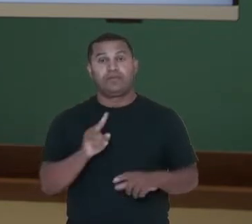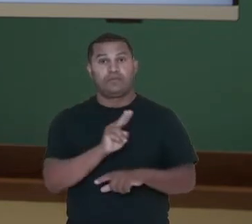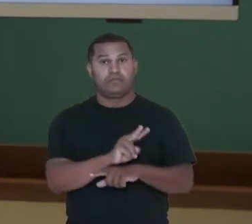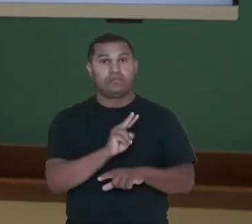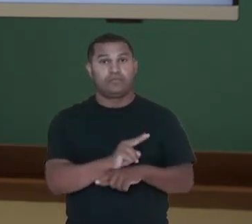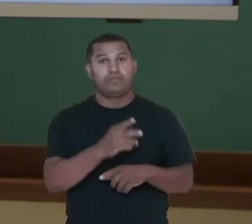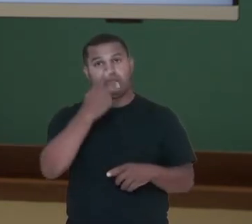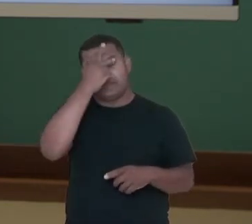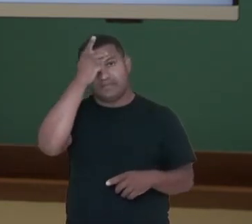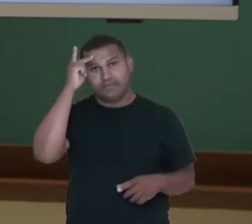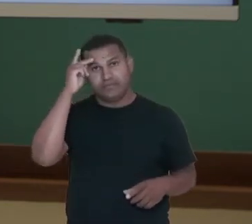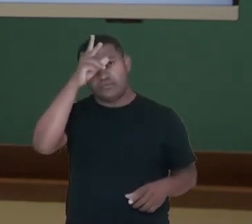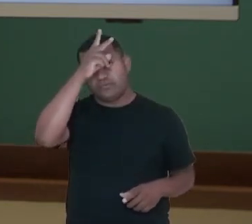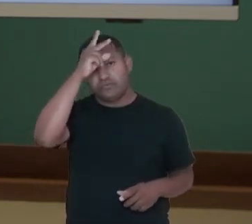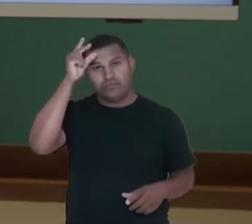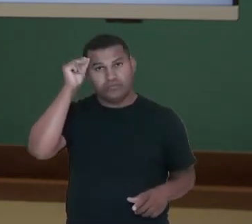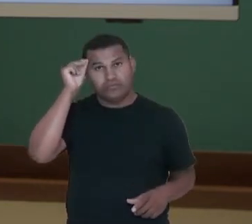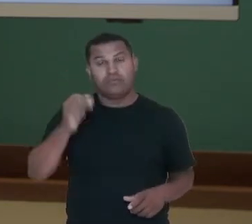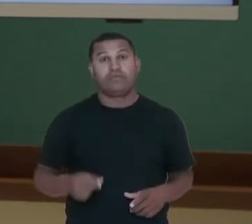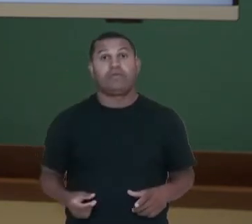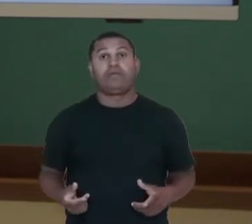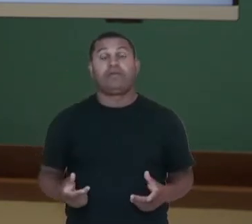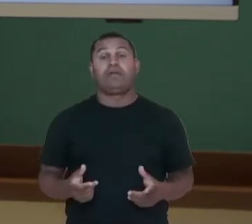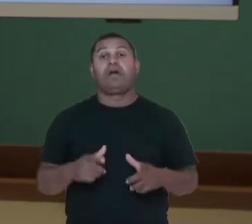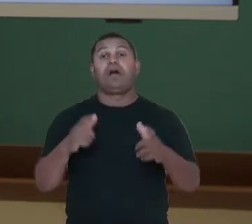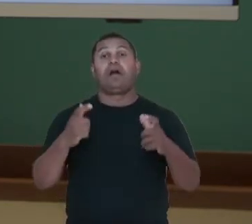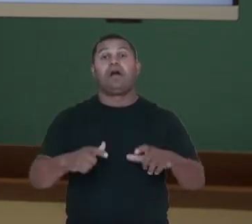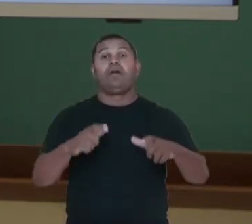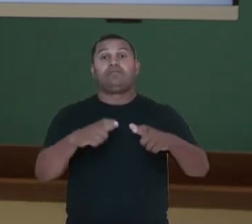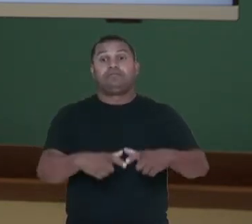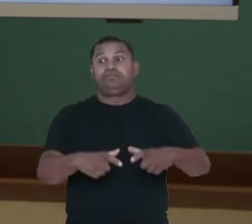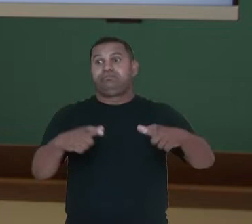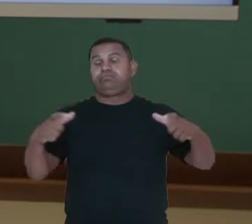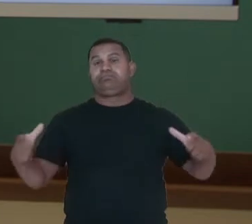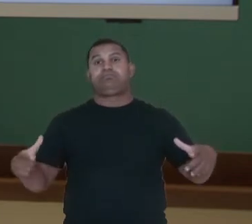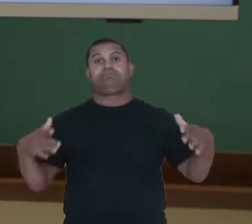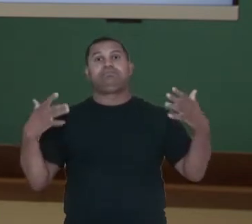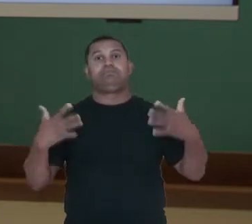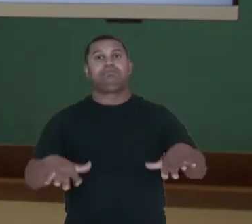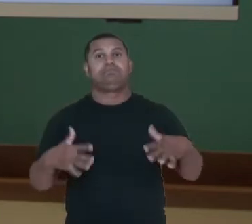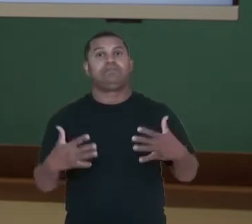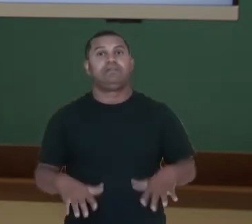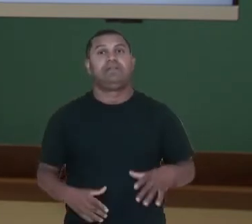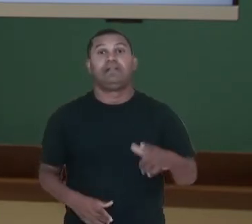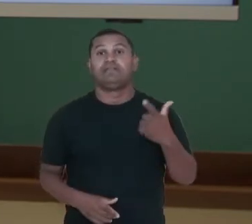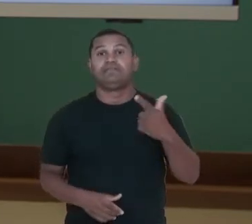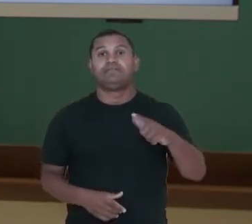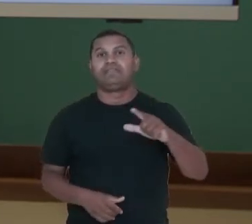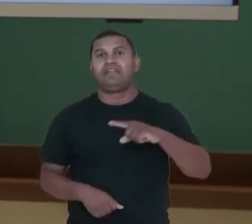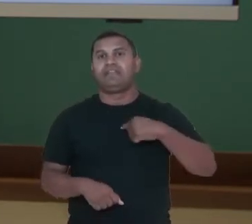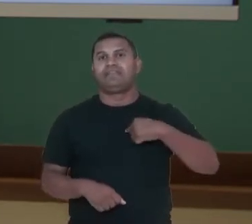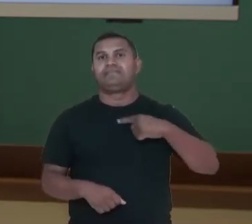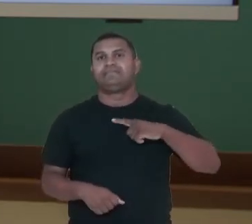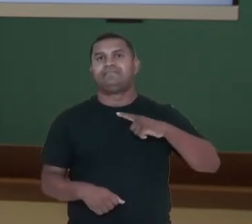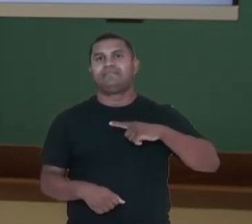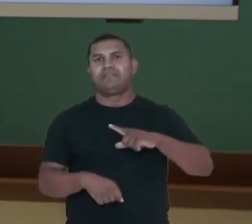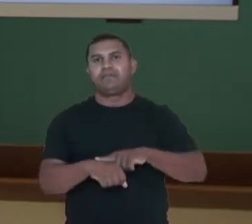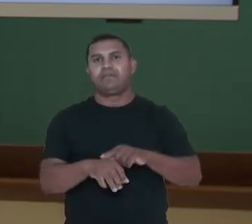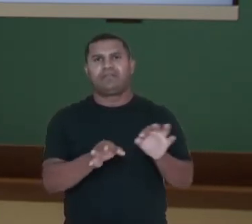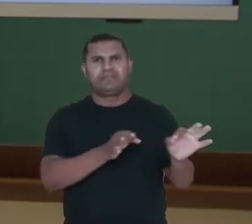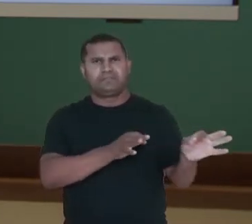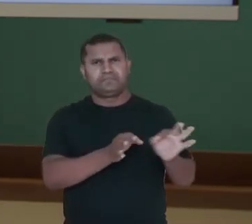as cidades crescem muito rápido, não há tempo muitas vezes das cidades se planejar com o saneamento